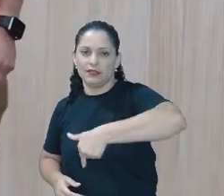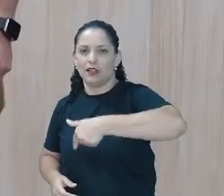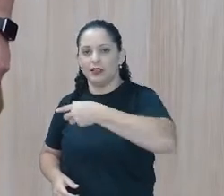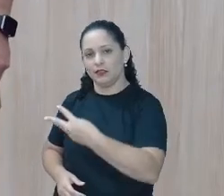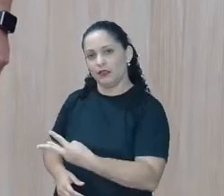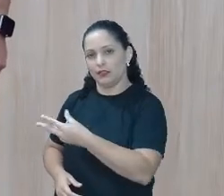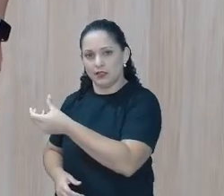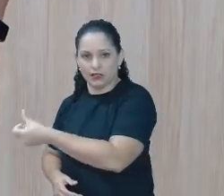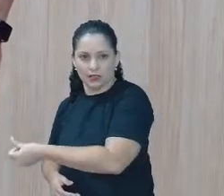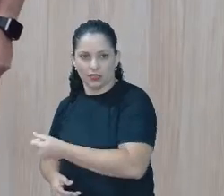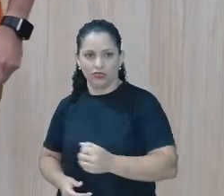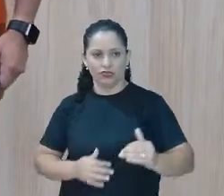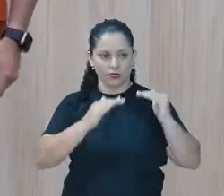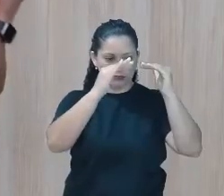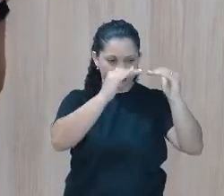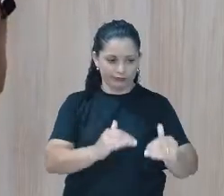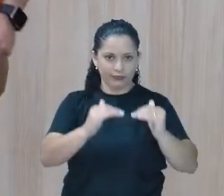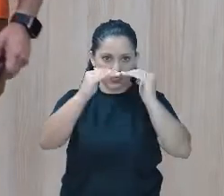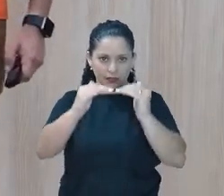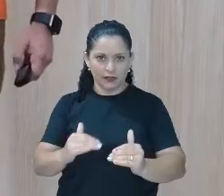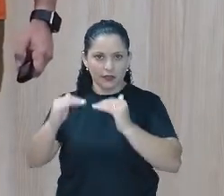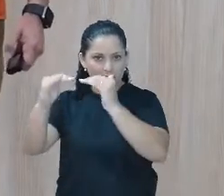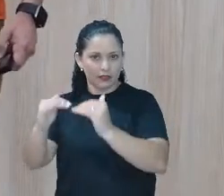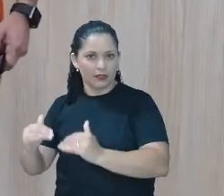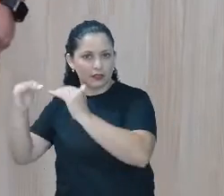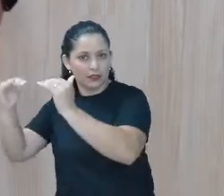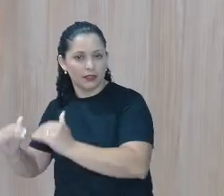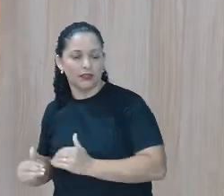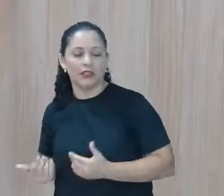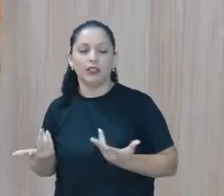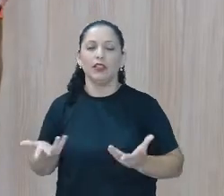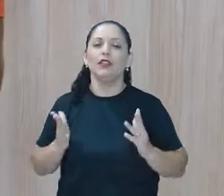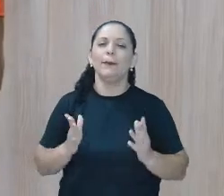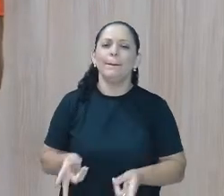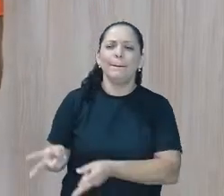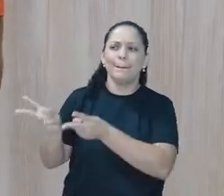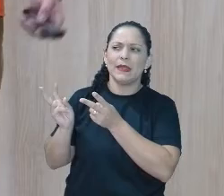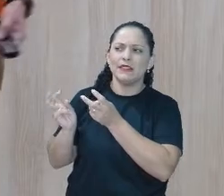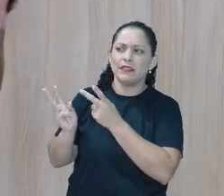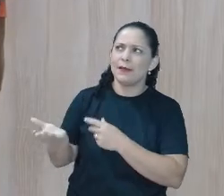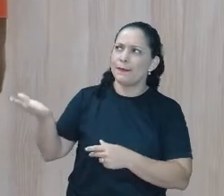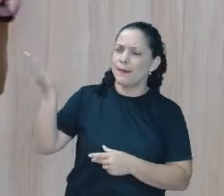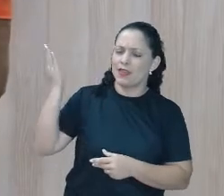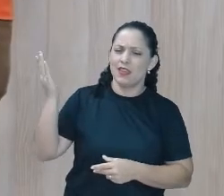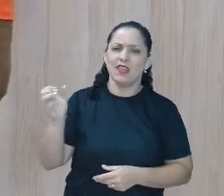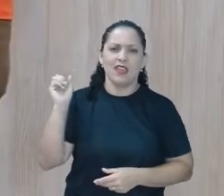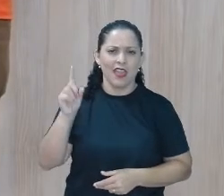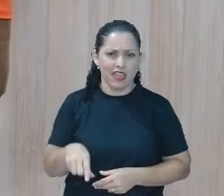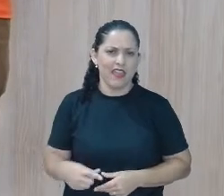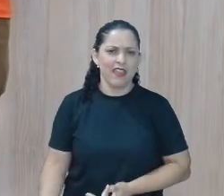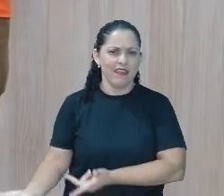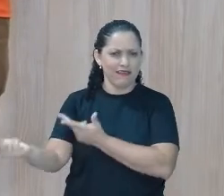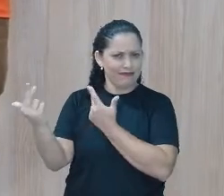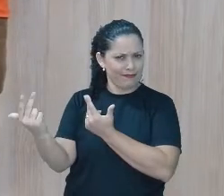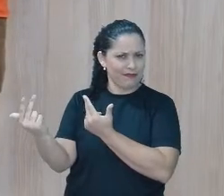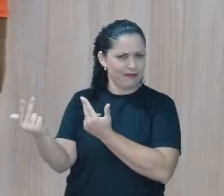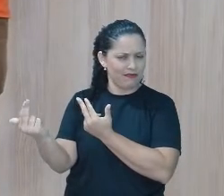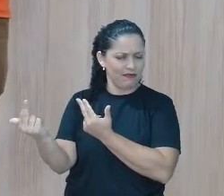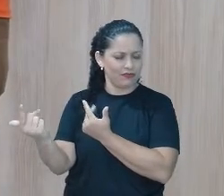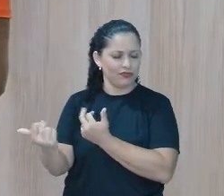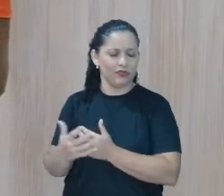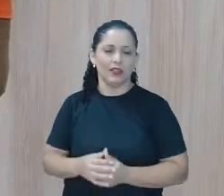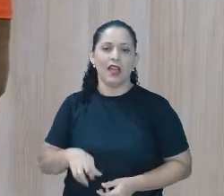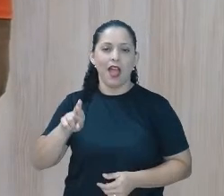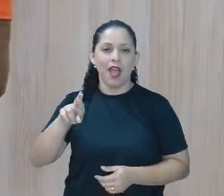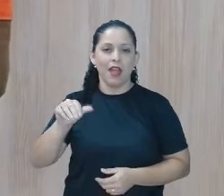essas razões e verificar se essas razões, elas são razões semelhantes, tá bom?